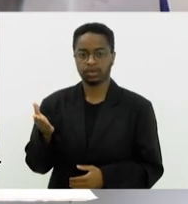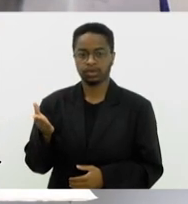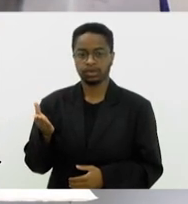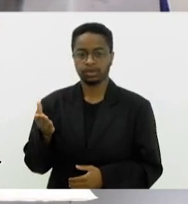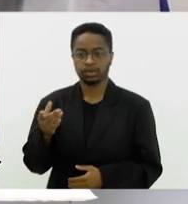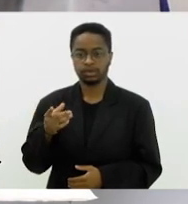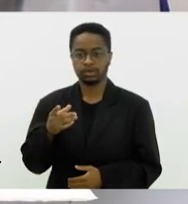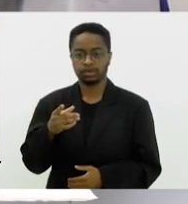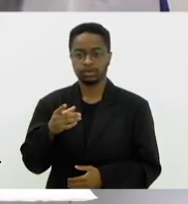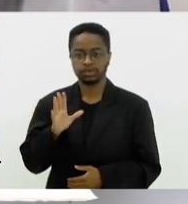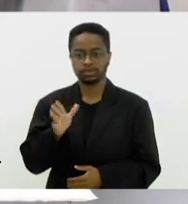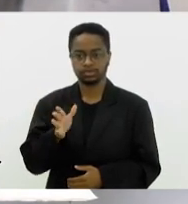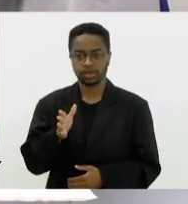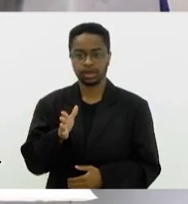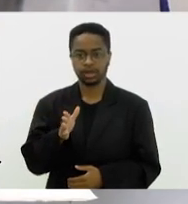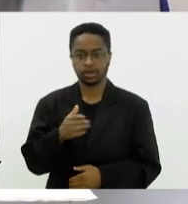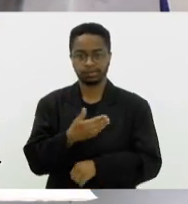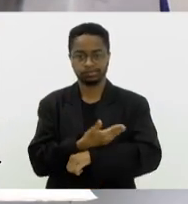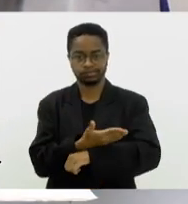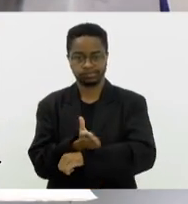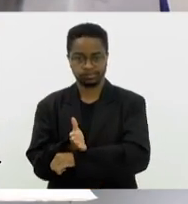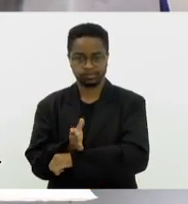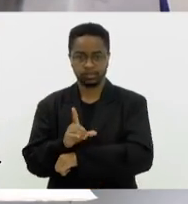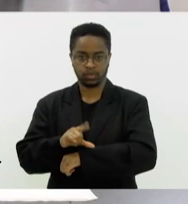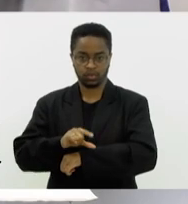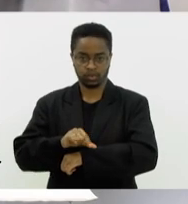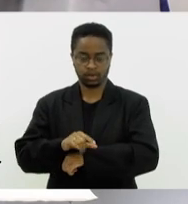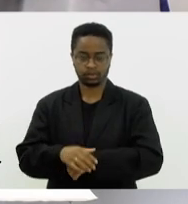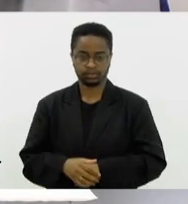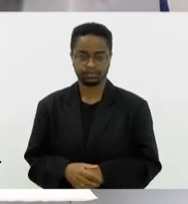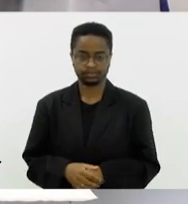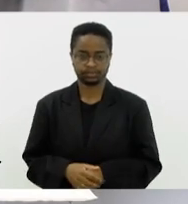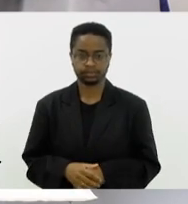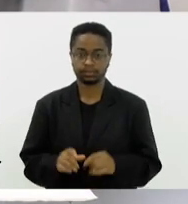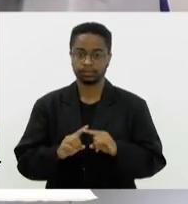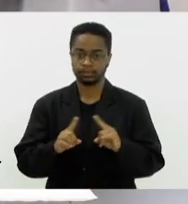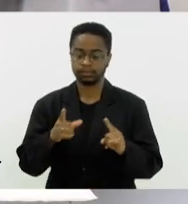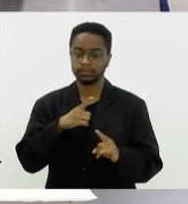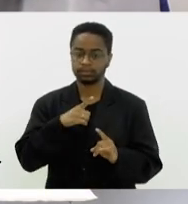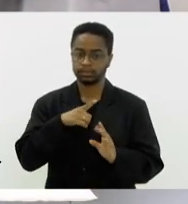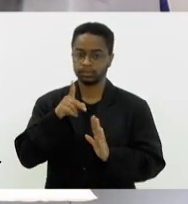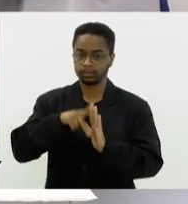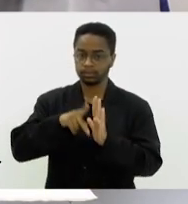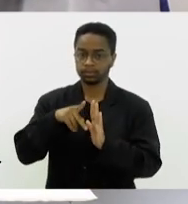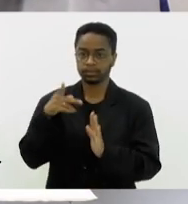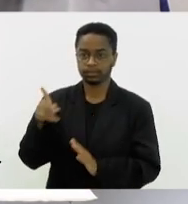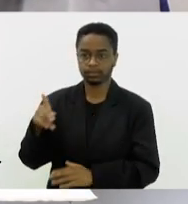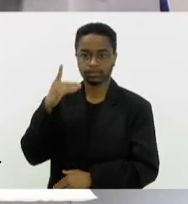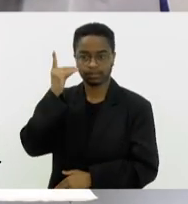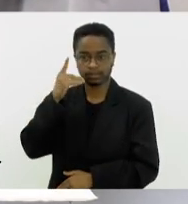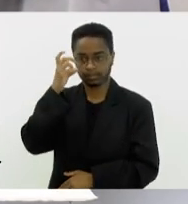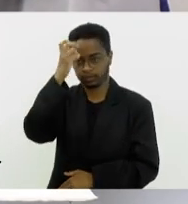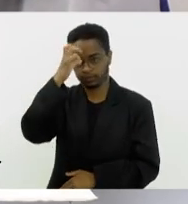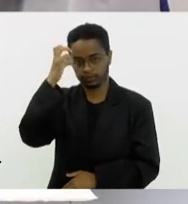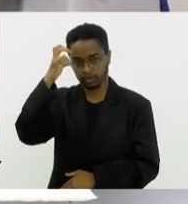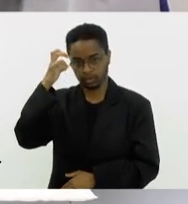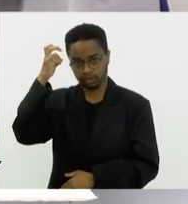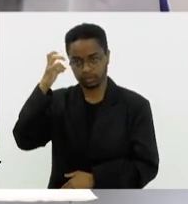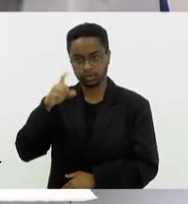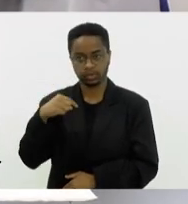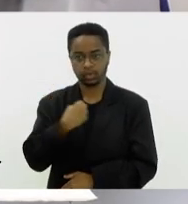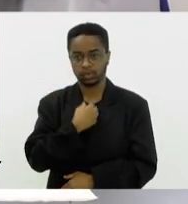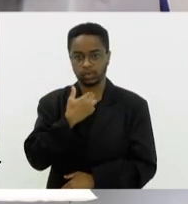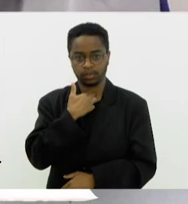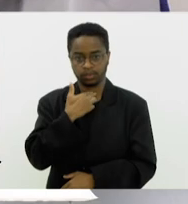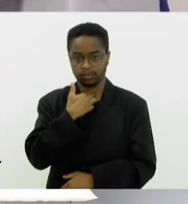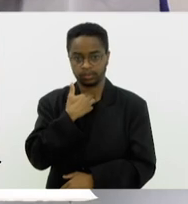a gente já extrapolou aqui alguns minutos, mas tem projetos da deputada Verônica aqui que a gente não pode